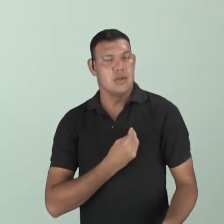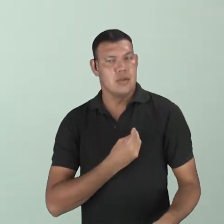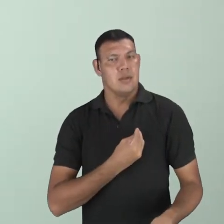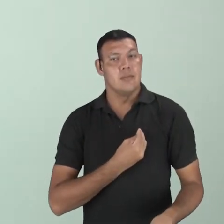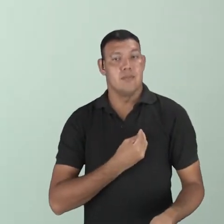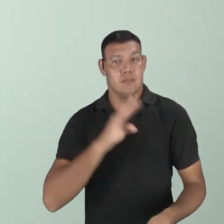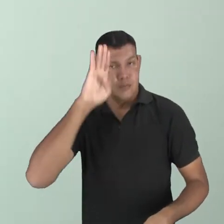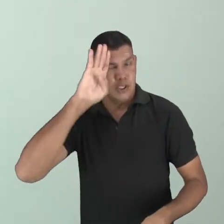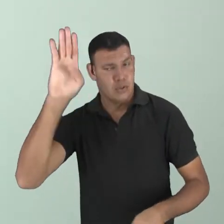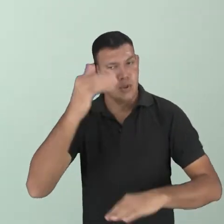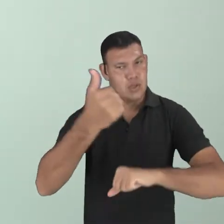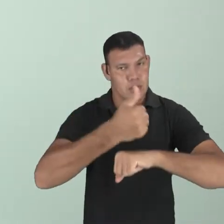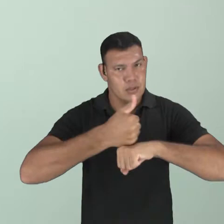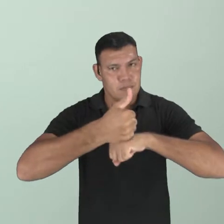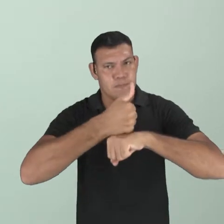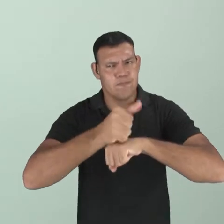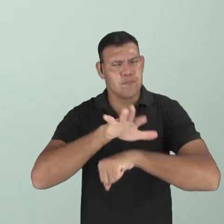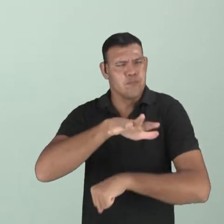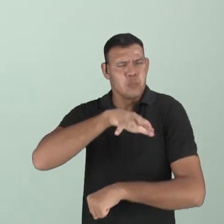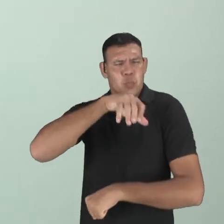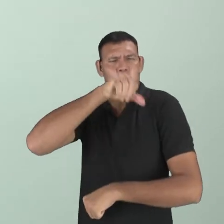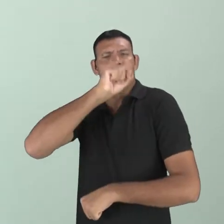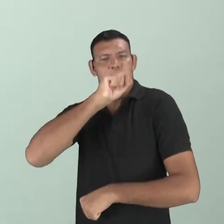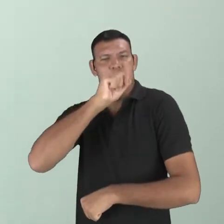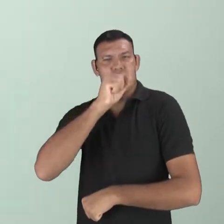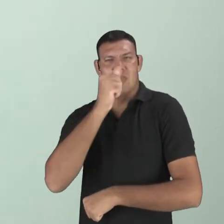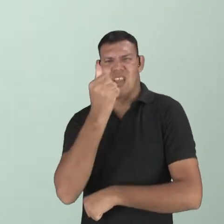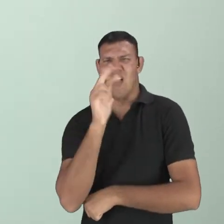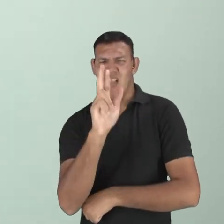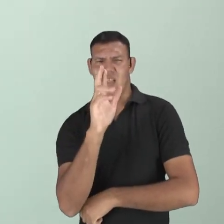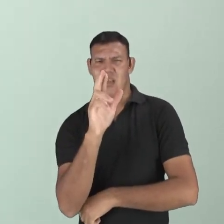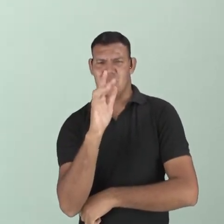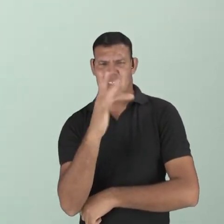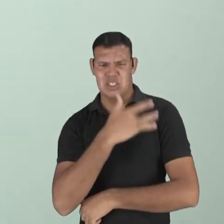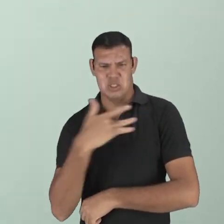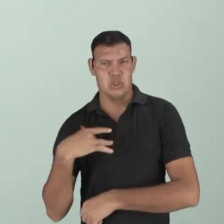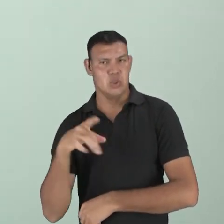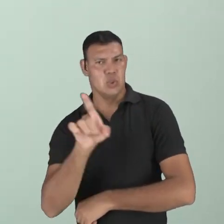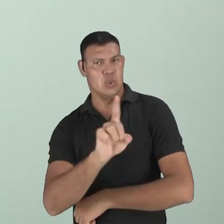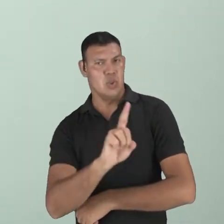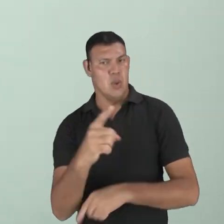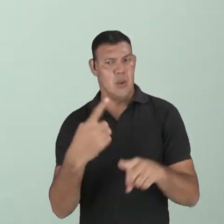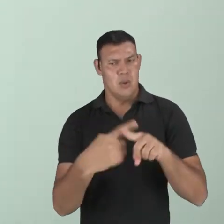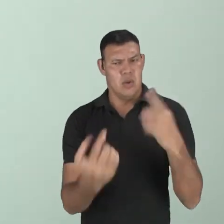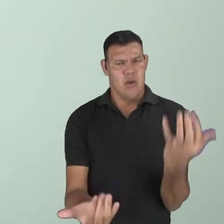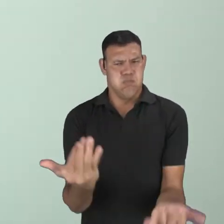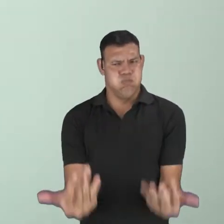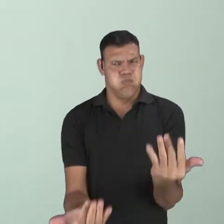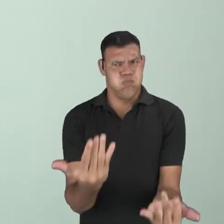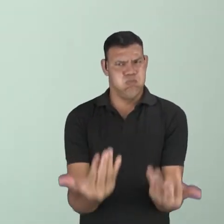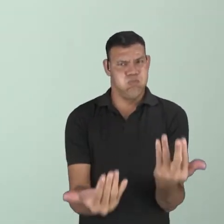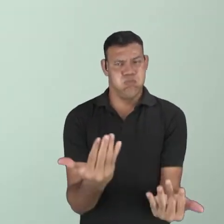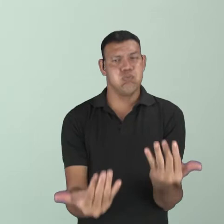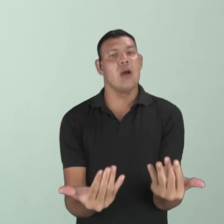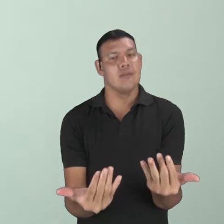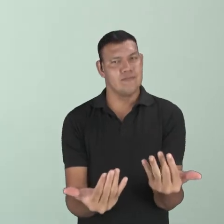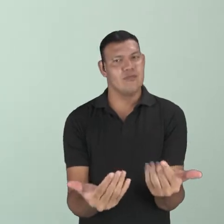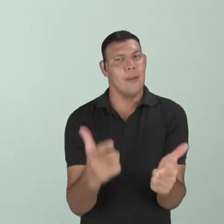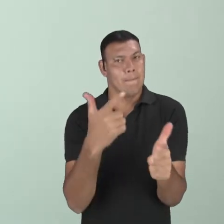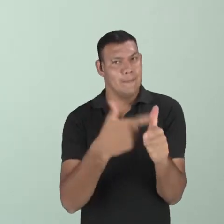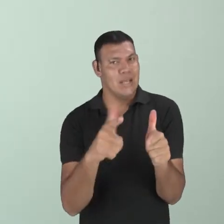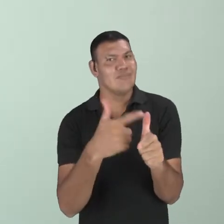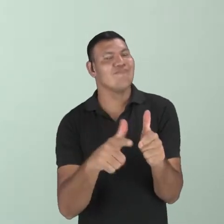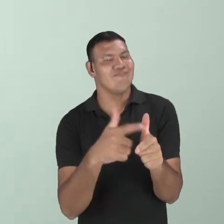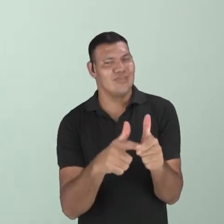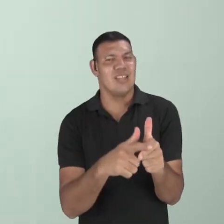de vida. Nós não vamos respirar um ar que seja saudável por conta das queimadas. Então, há diversas questões que se eu for citar